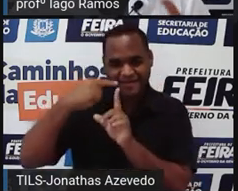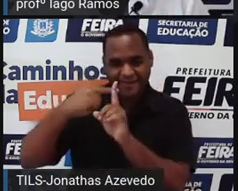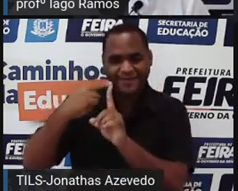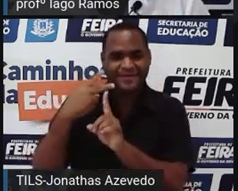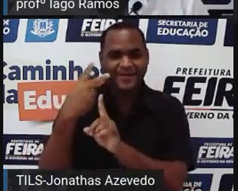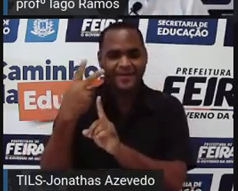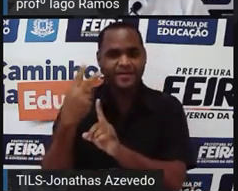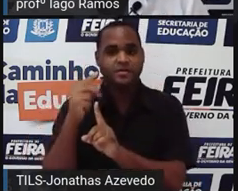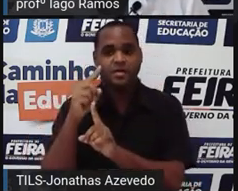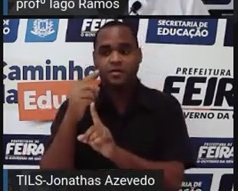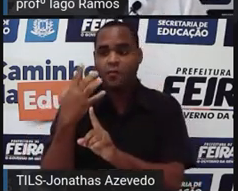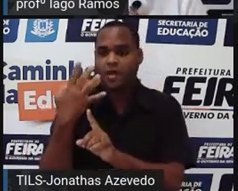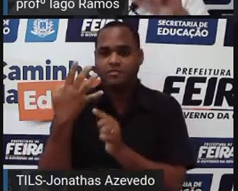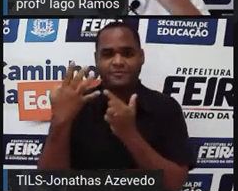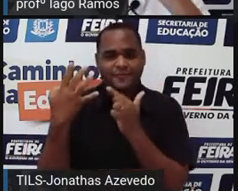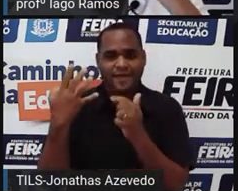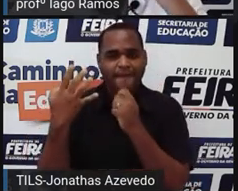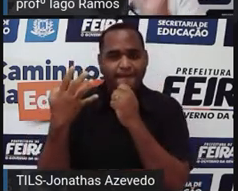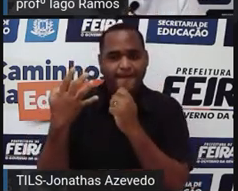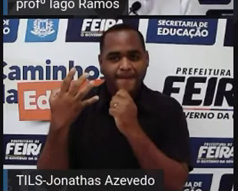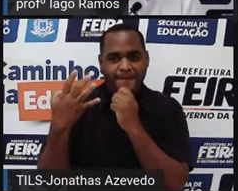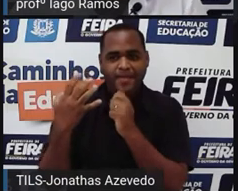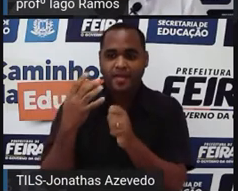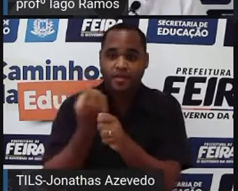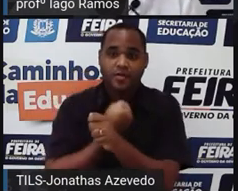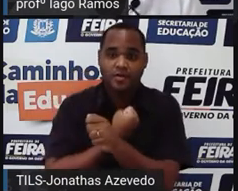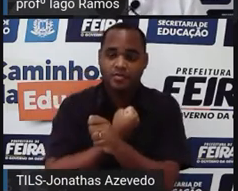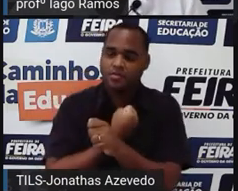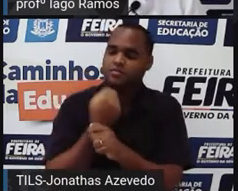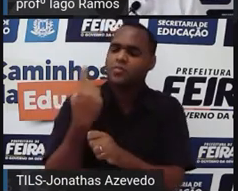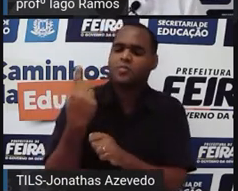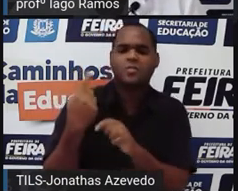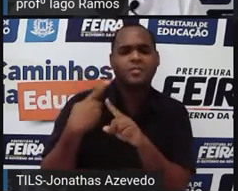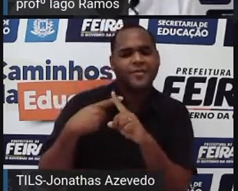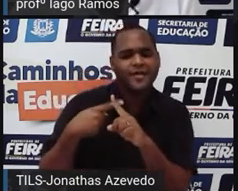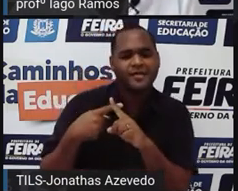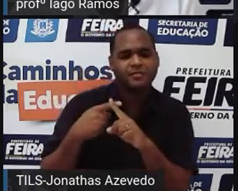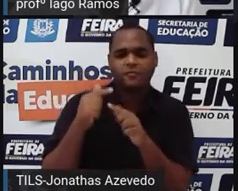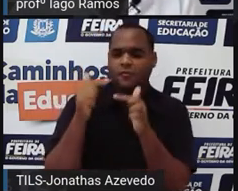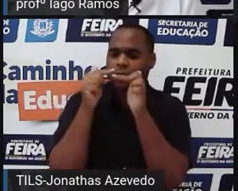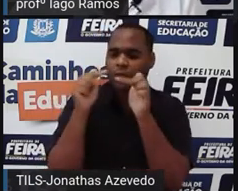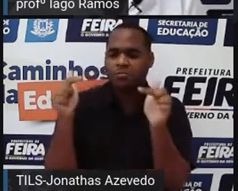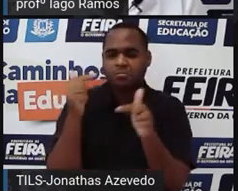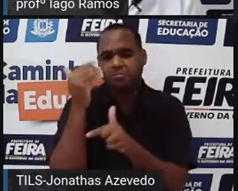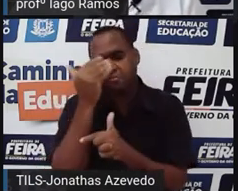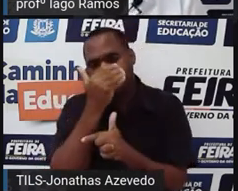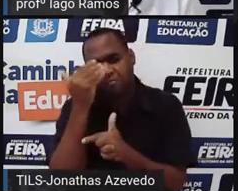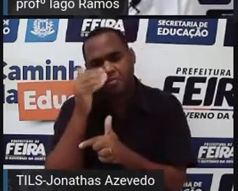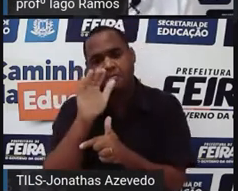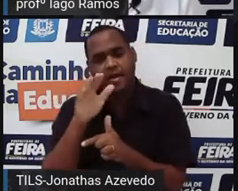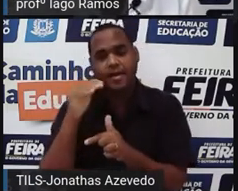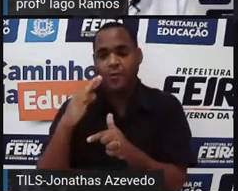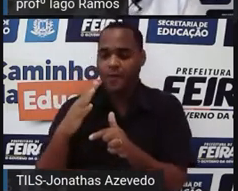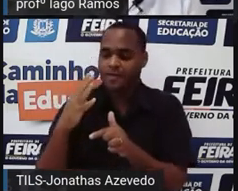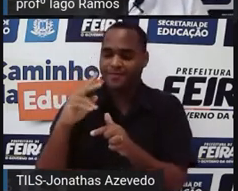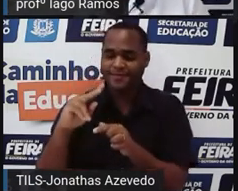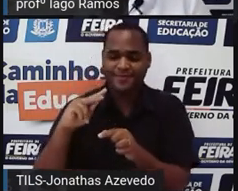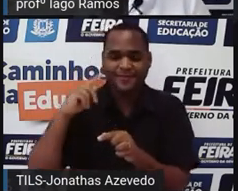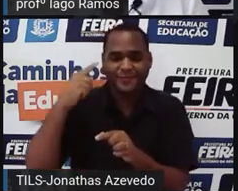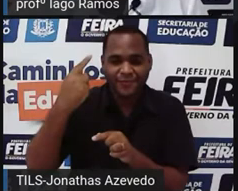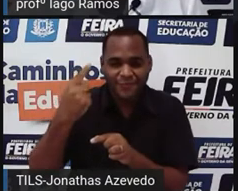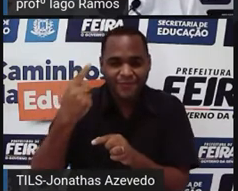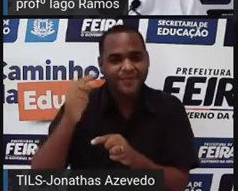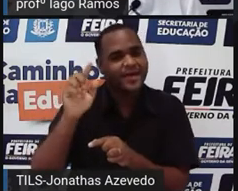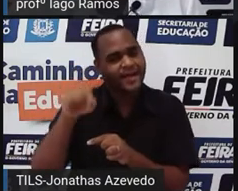que não tem expoente, na verdade, o expoente é 1. E por que que é 1? Porque o resultado de 4 elevado a 1 é o